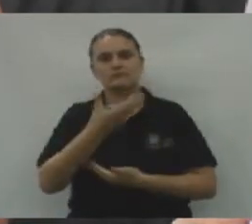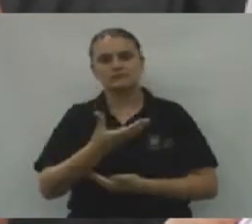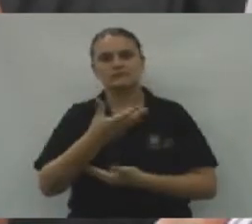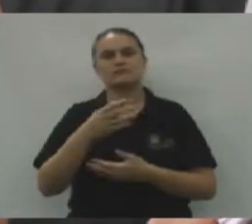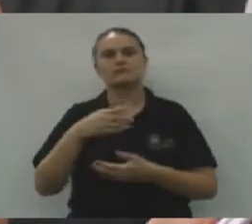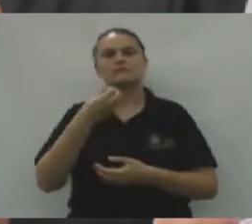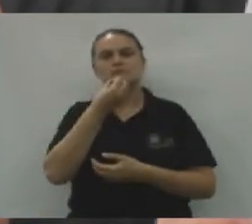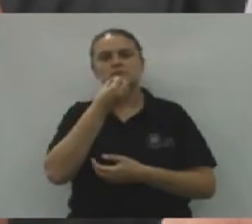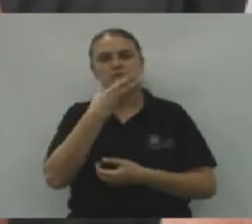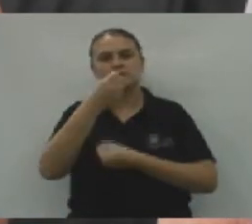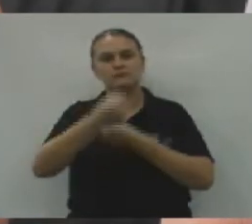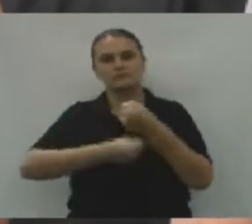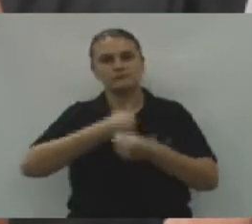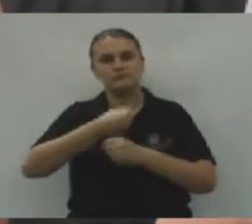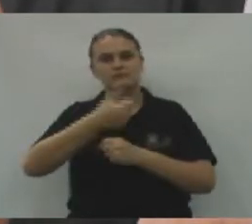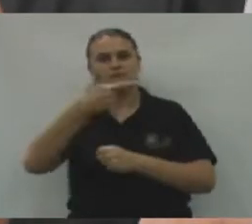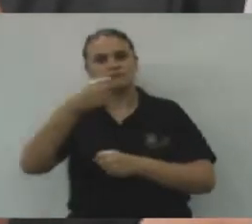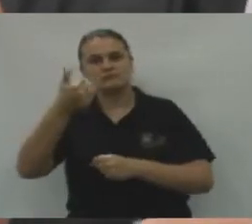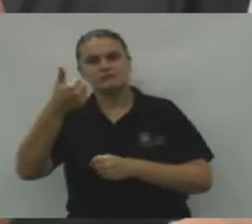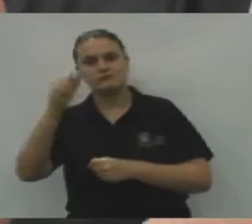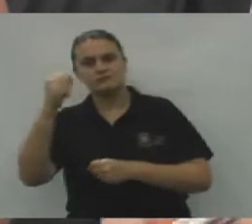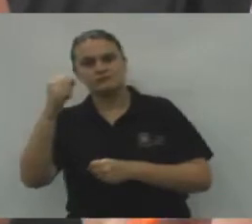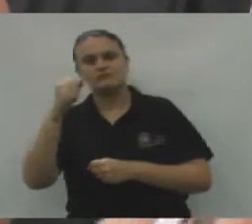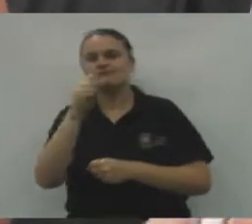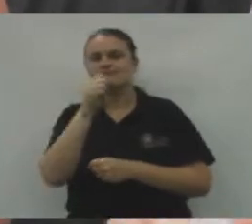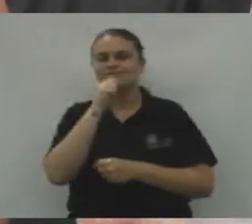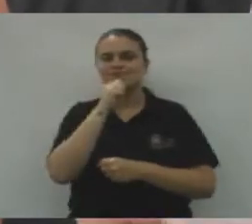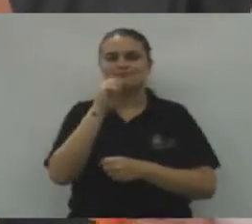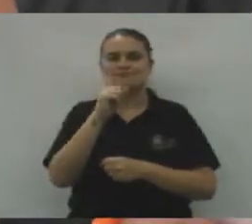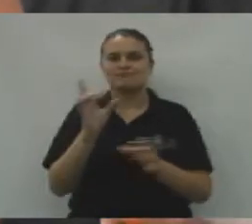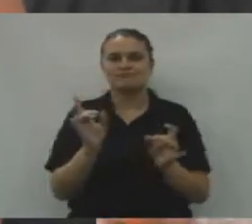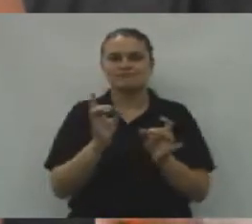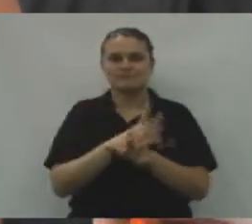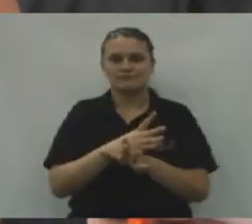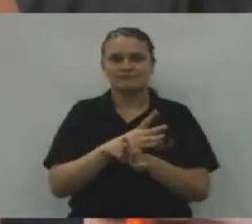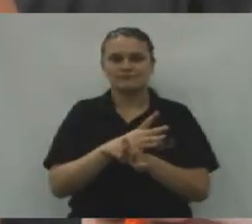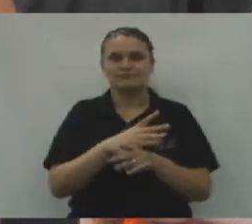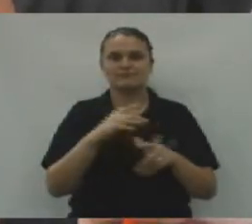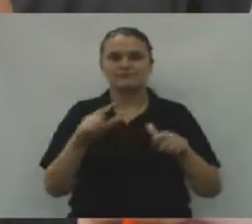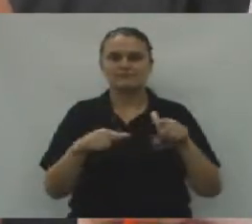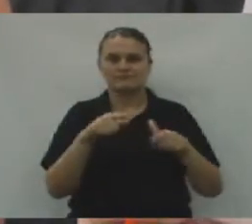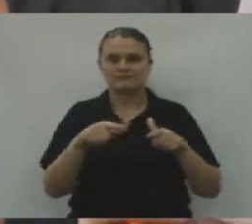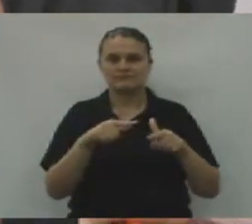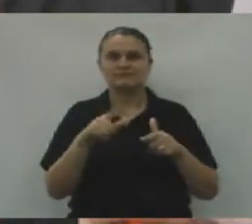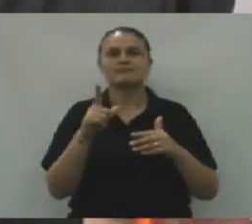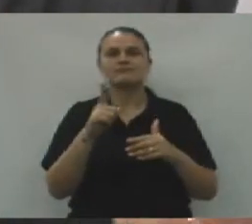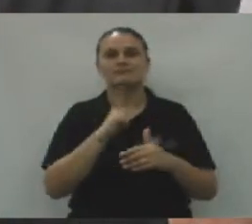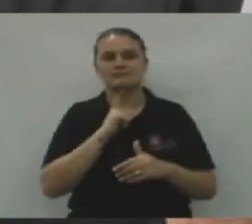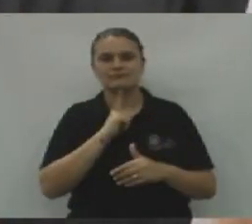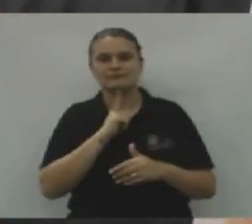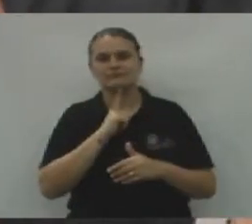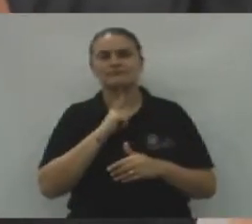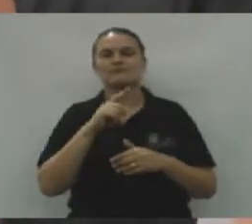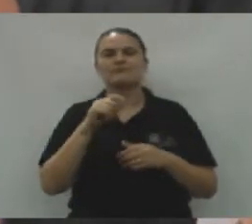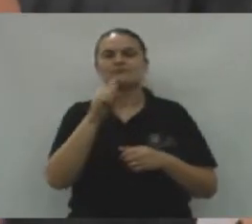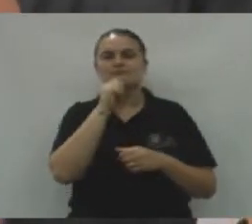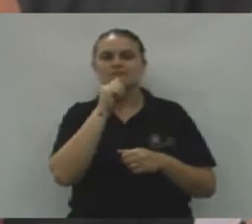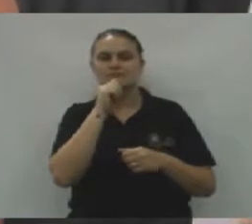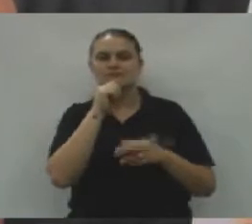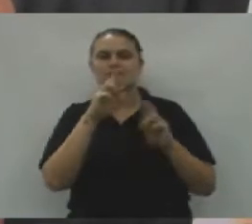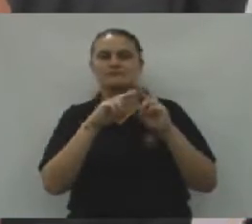Ano Novo, e que, com certeza, ainda não estamos terminando os nossos trabalhos, temos mais umas extraordinárias,